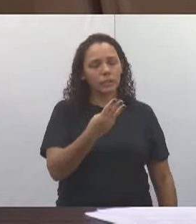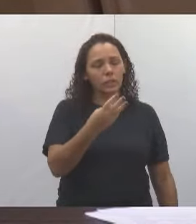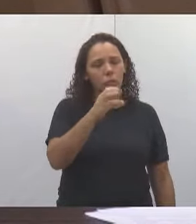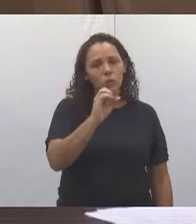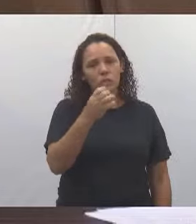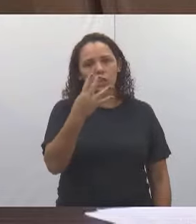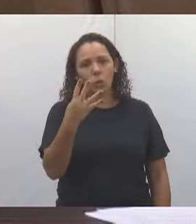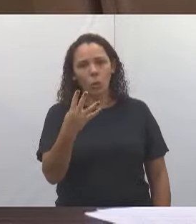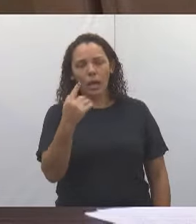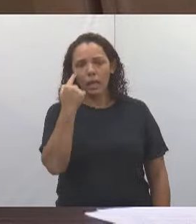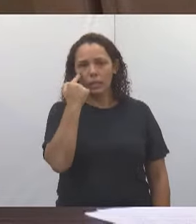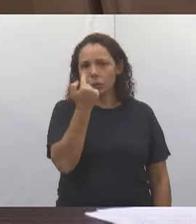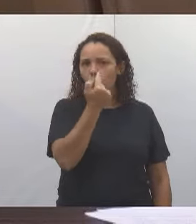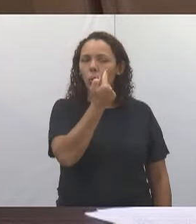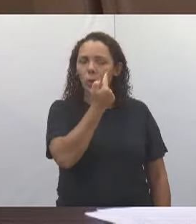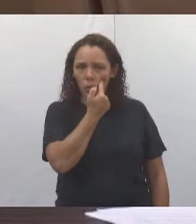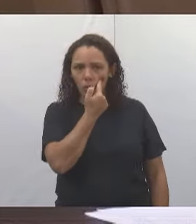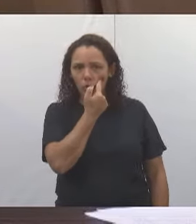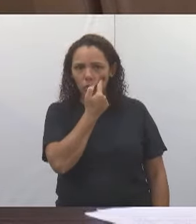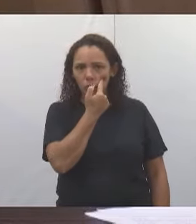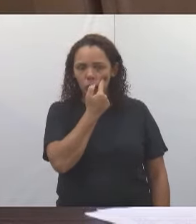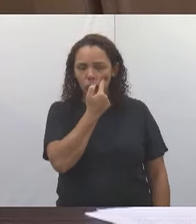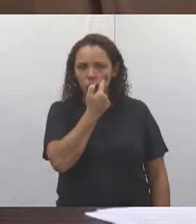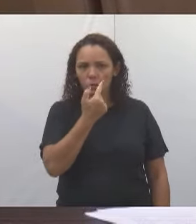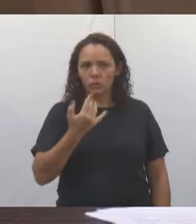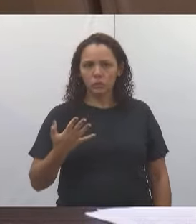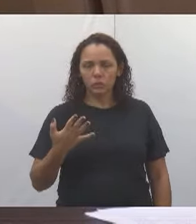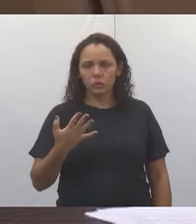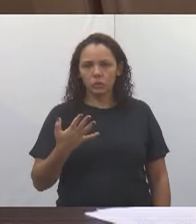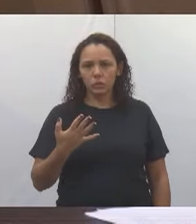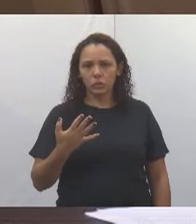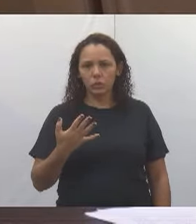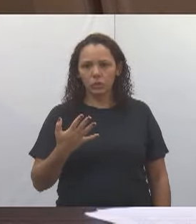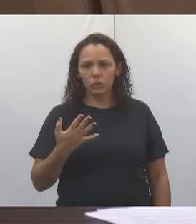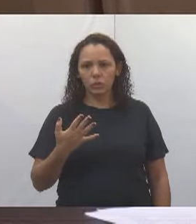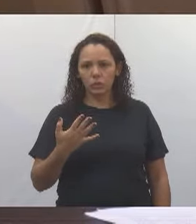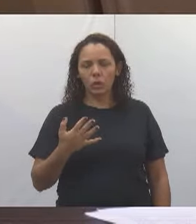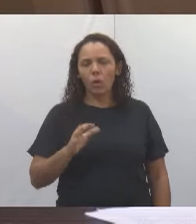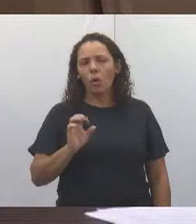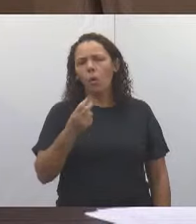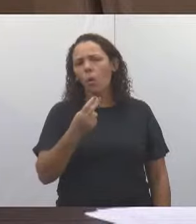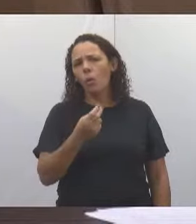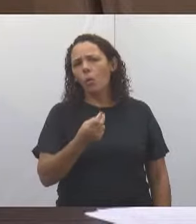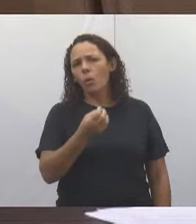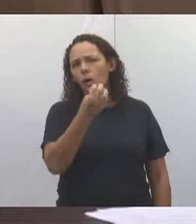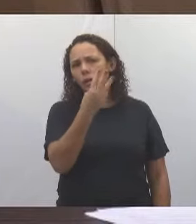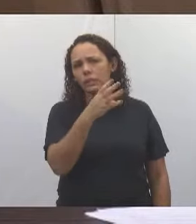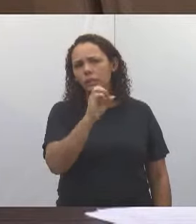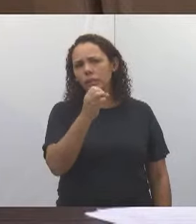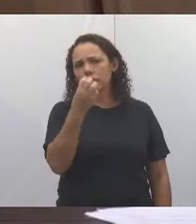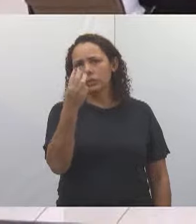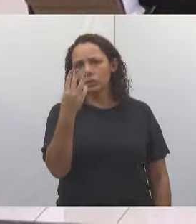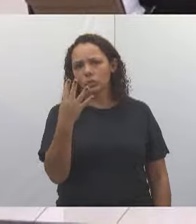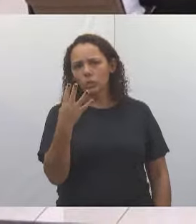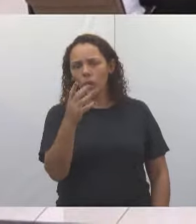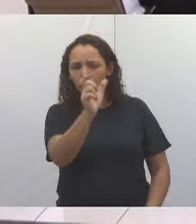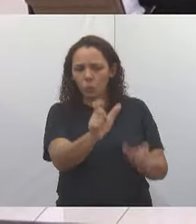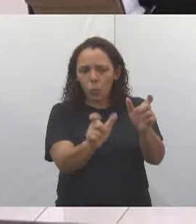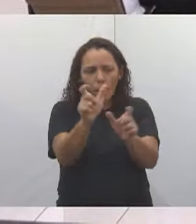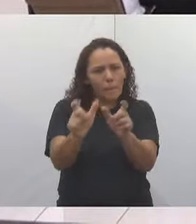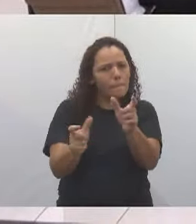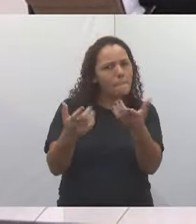304 olhos, isso? Ou 304 pacientes foi atendido? 304 olhos. A gente